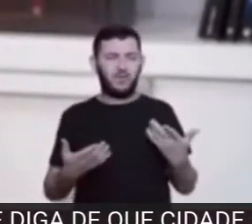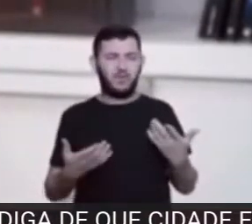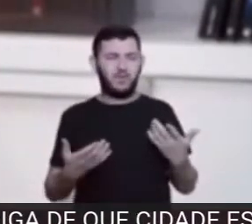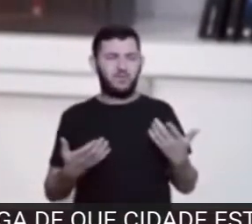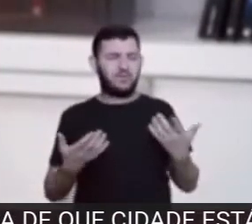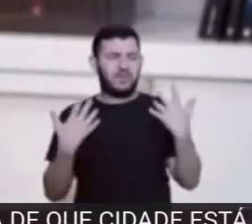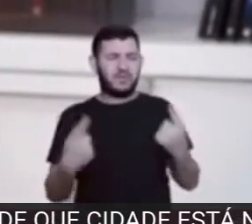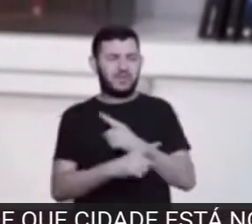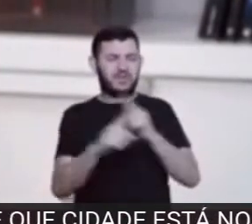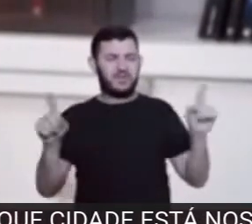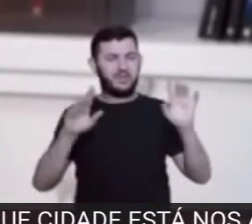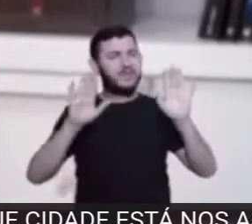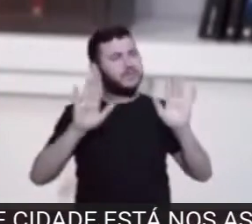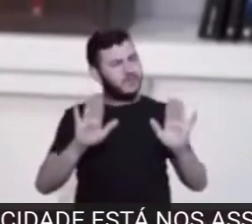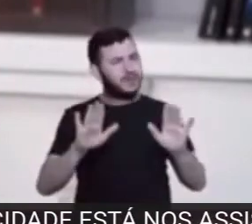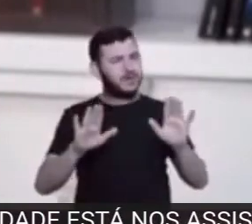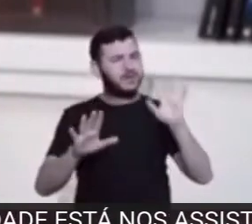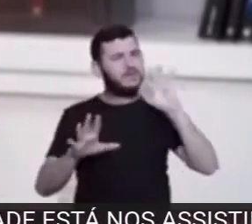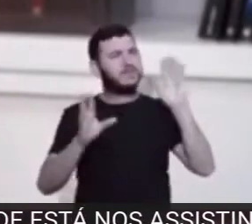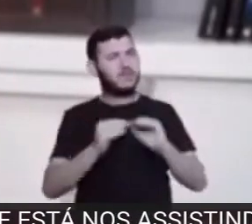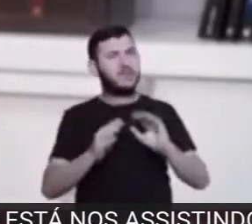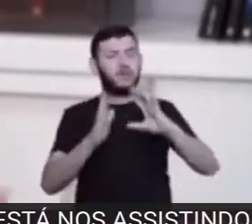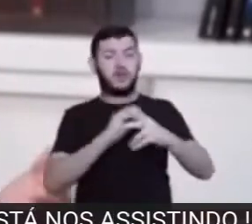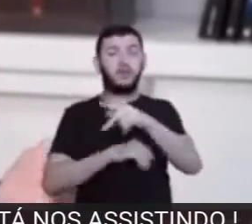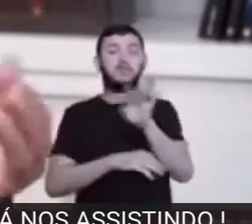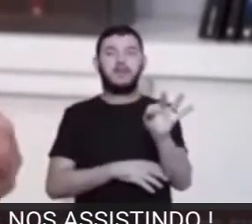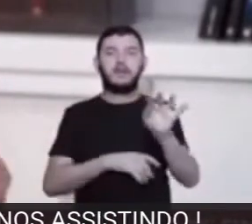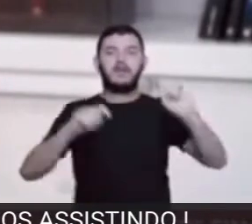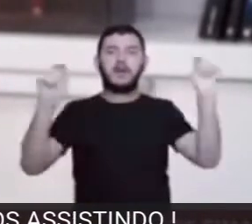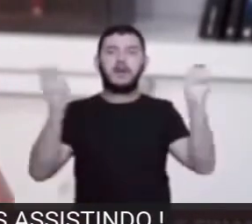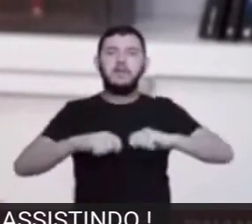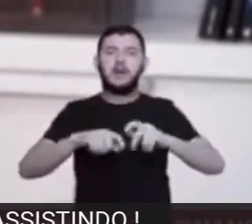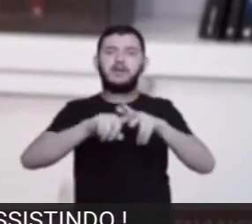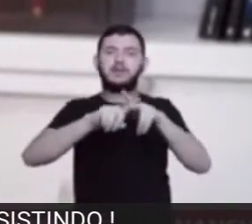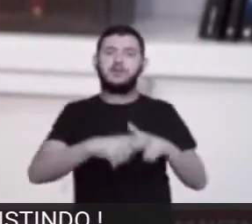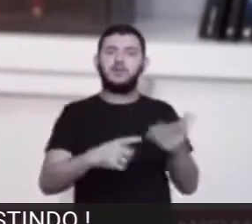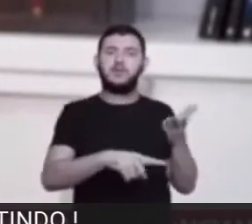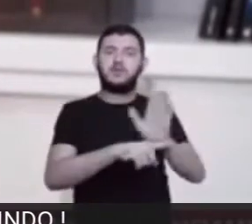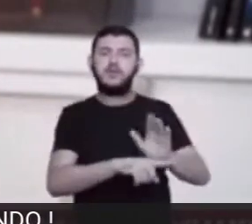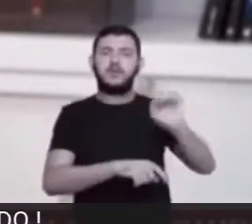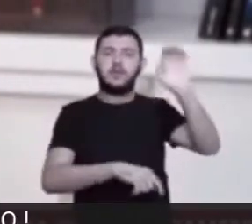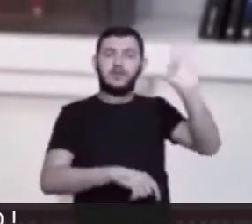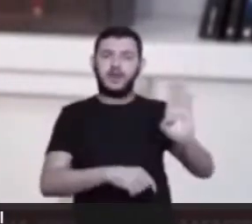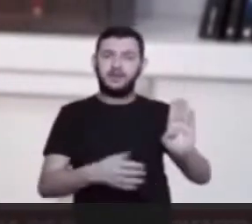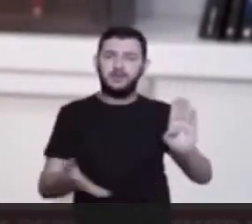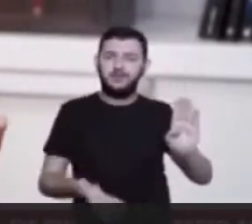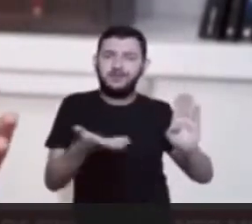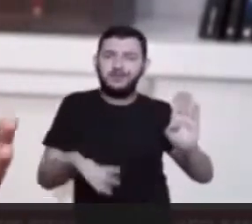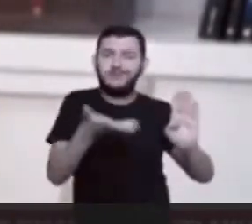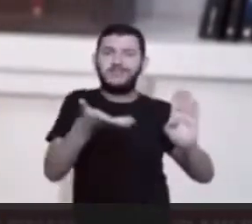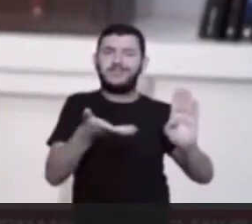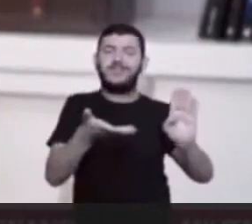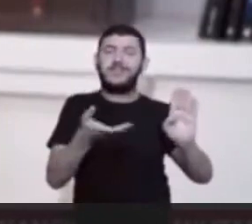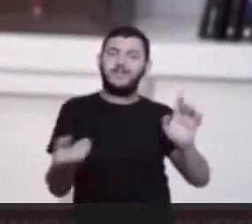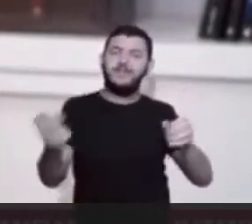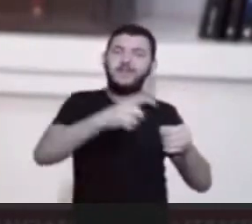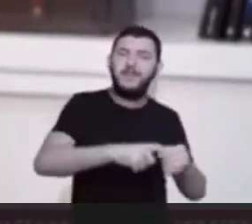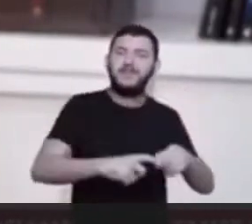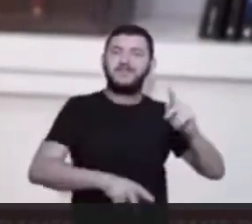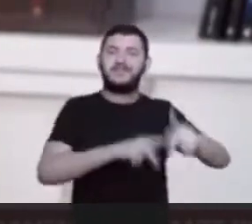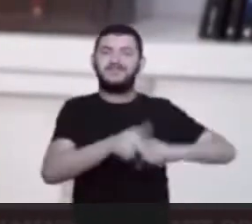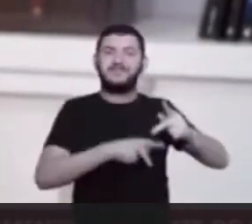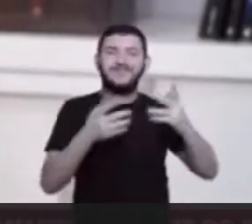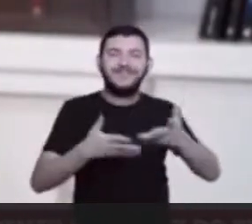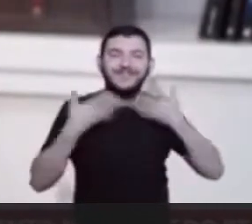somente o PT é capaz de consertar esse país. Devolver ao povo a alegria, a esperança. E aquilo que eu